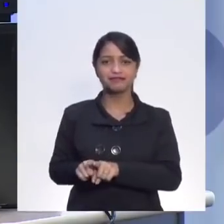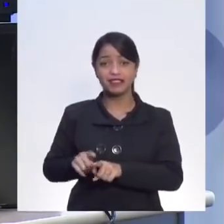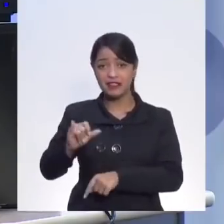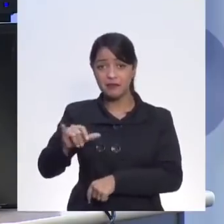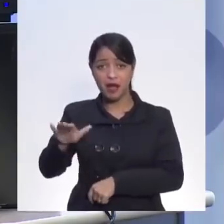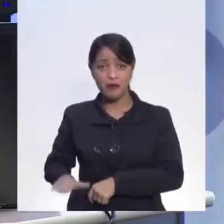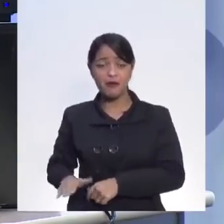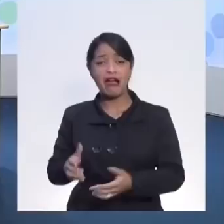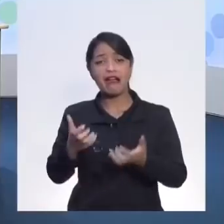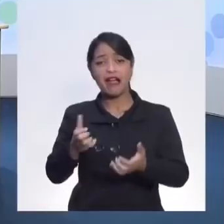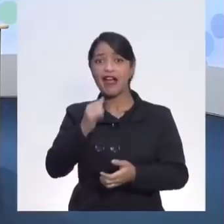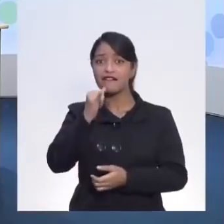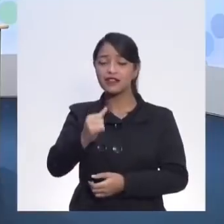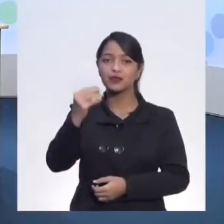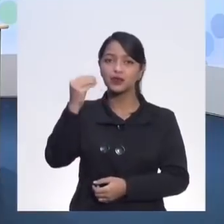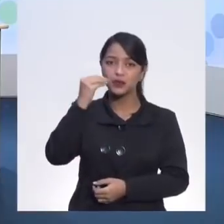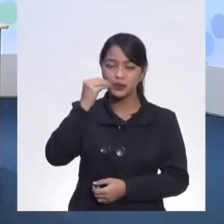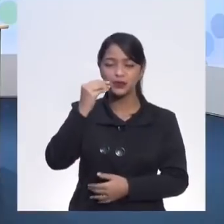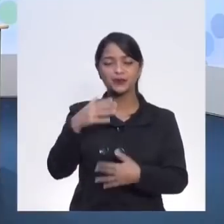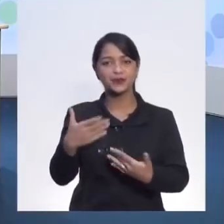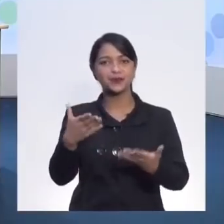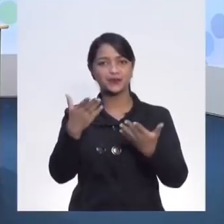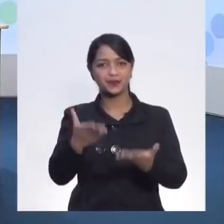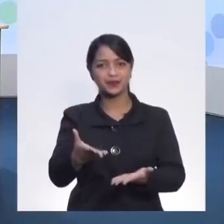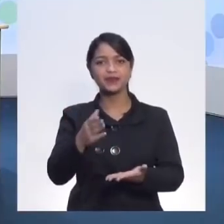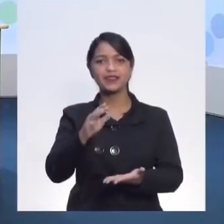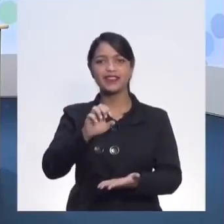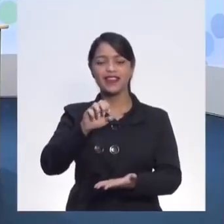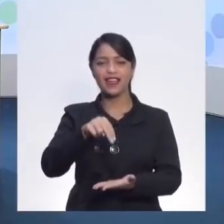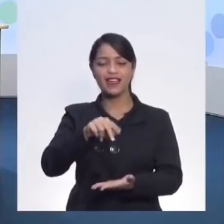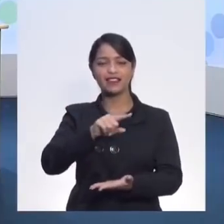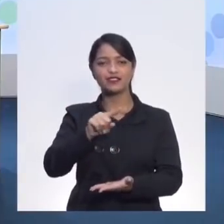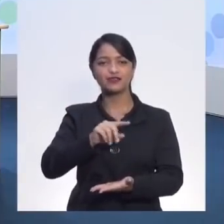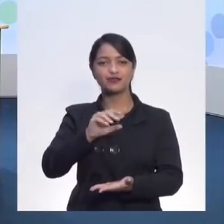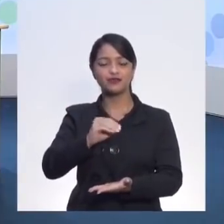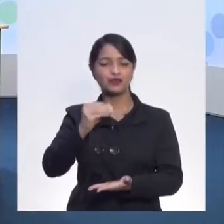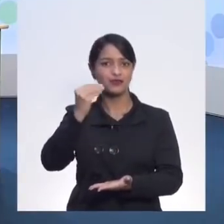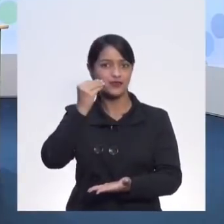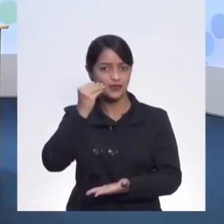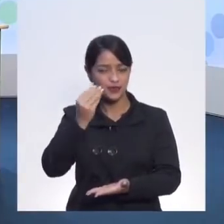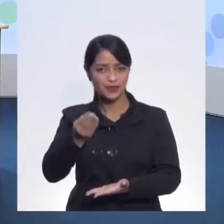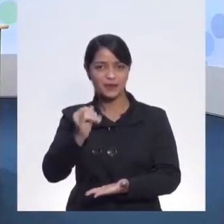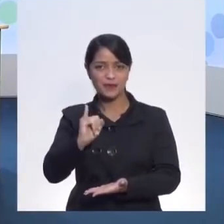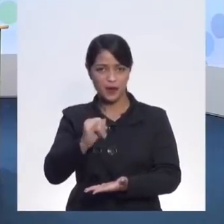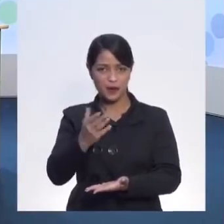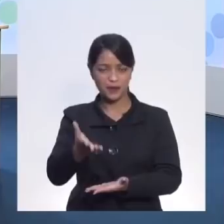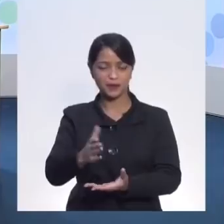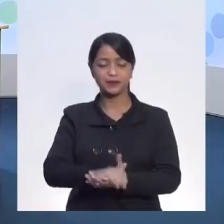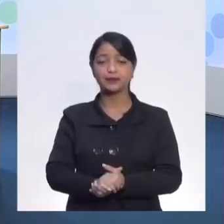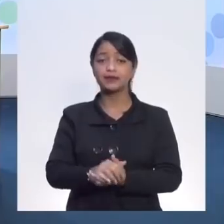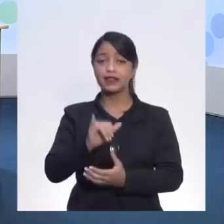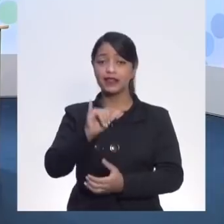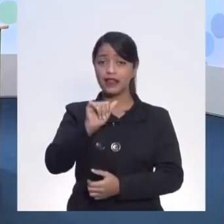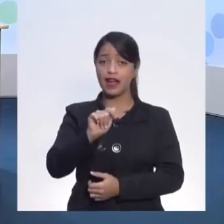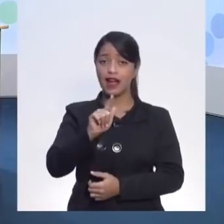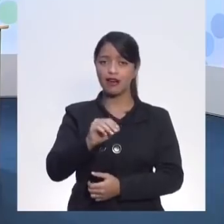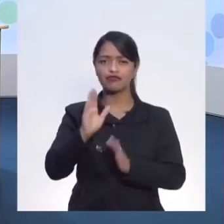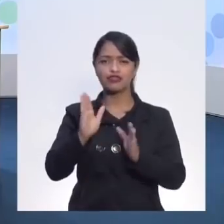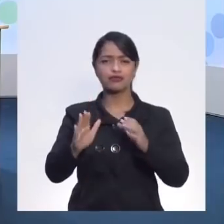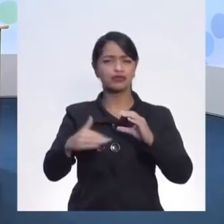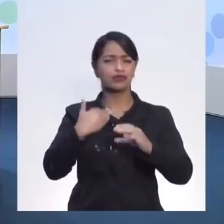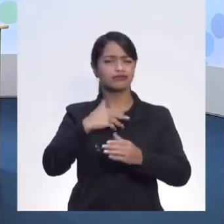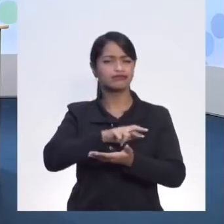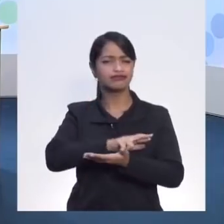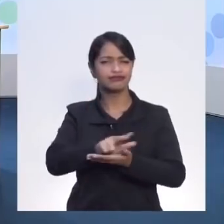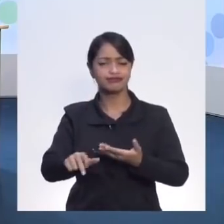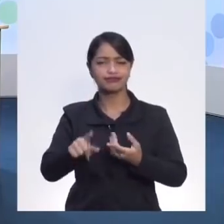o beijo. Então, beijo, Enzo, para você. Beijo, Iago. E o Iago, ele produz várias coisas. Ele já mandou podcast, já mandou charada.